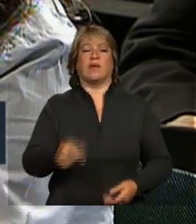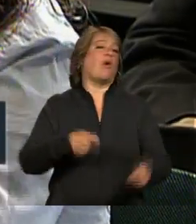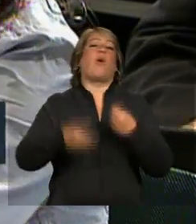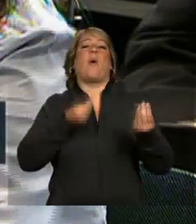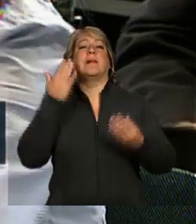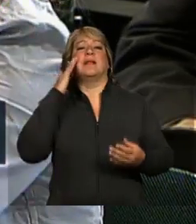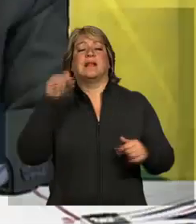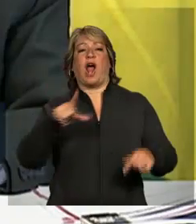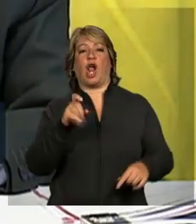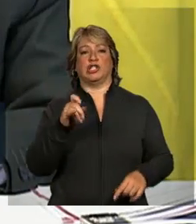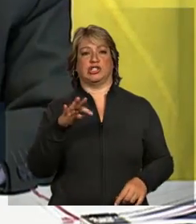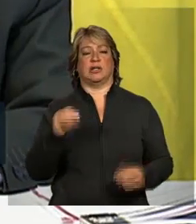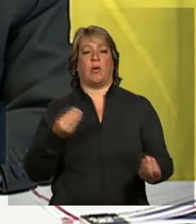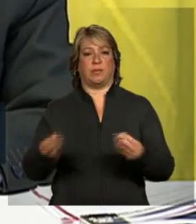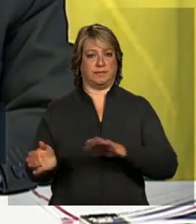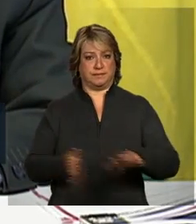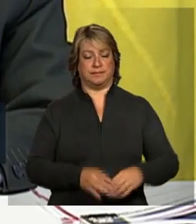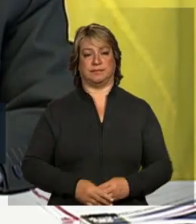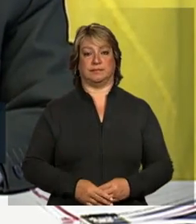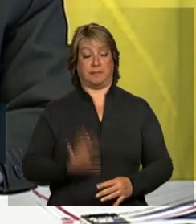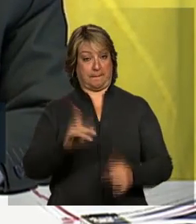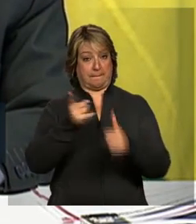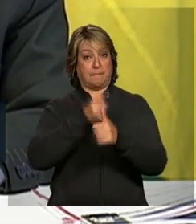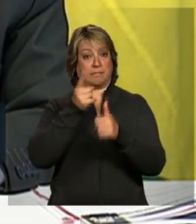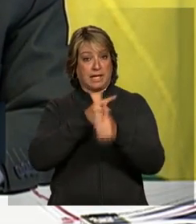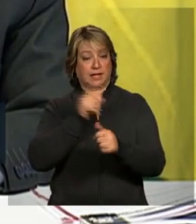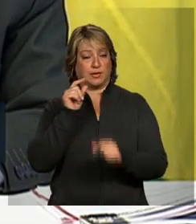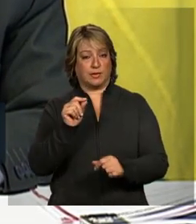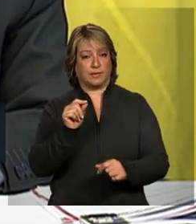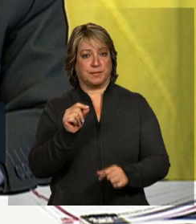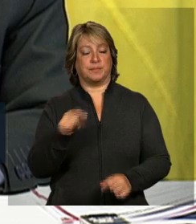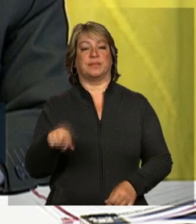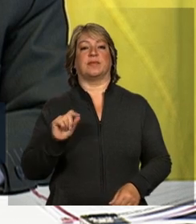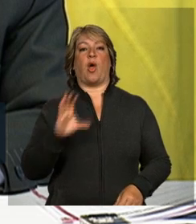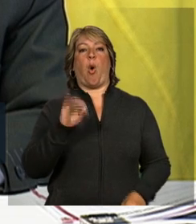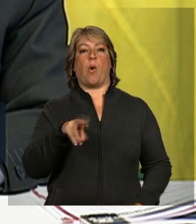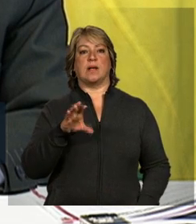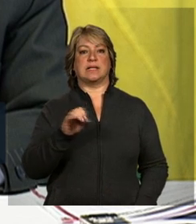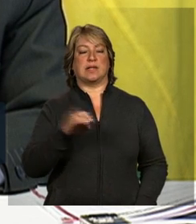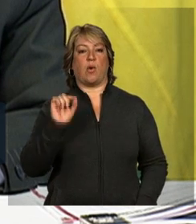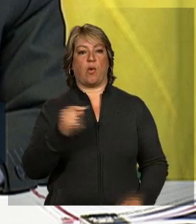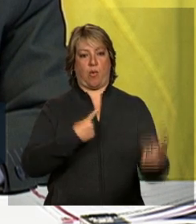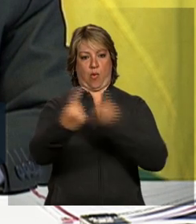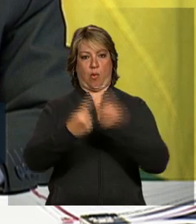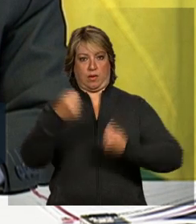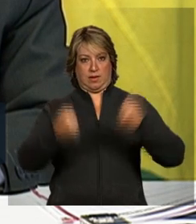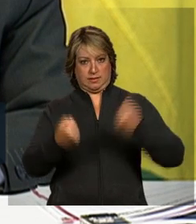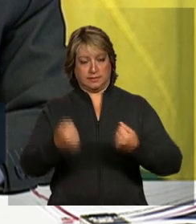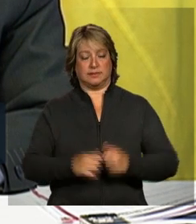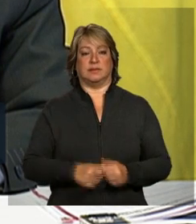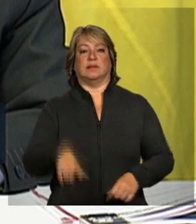que vai funcionar essa logística aí depois dis em primeiro lugar no âmbito das concessões rodoviárias eh do